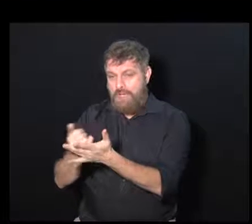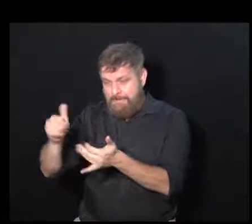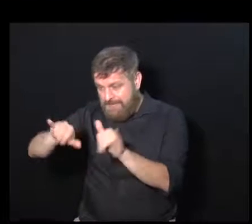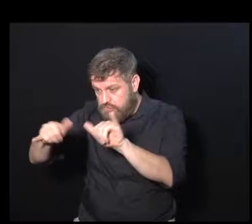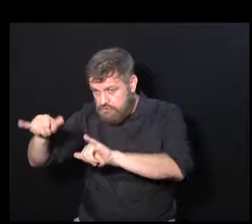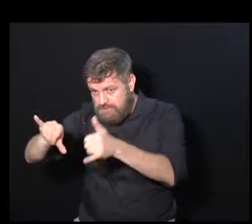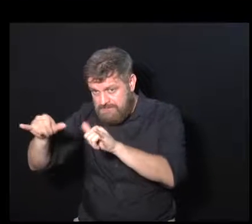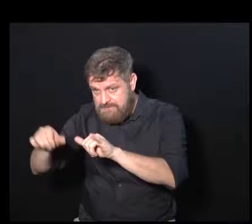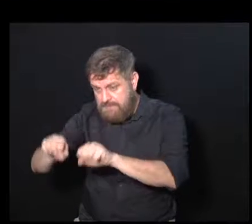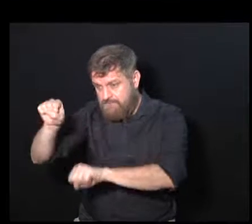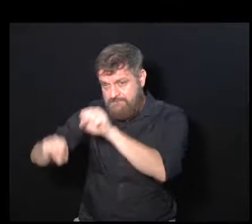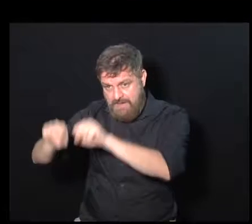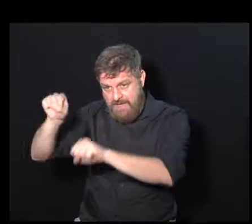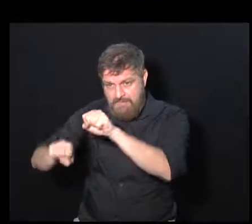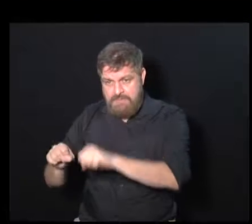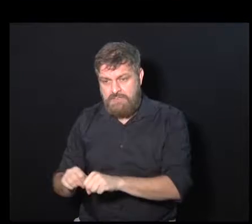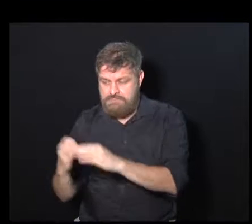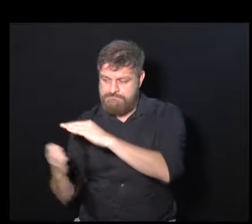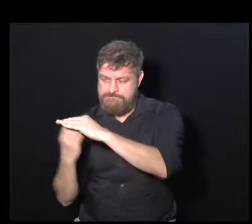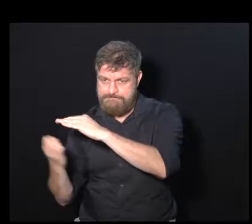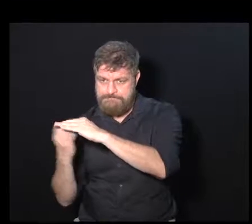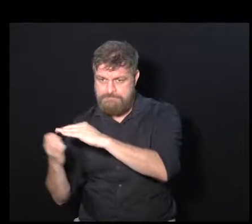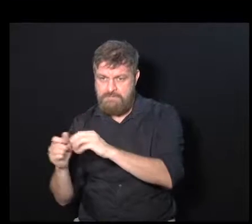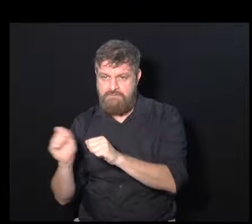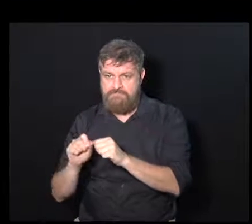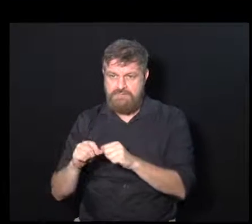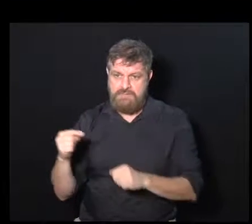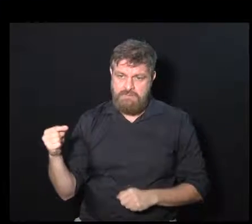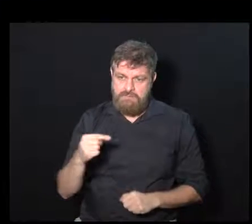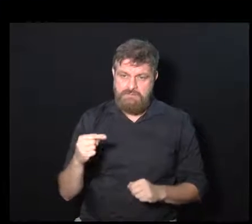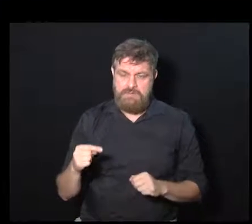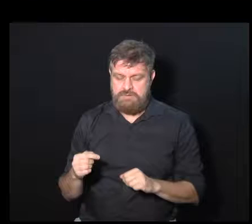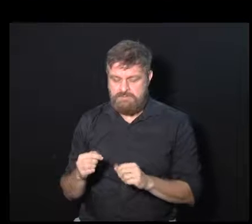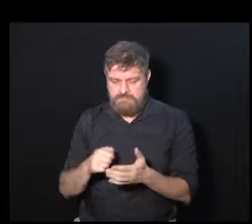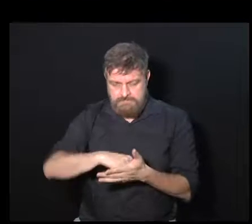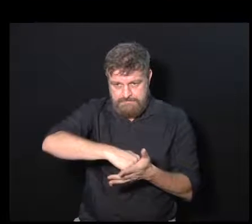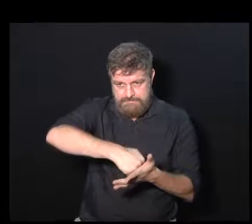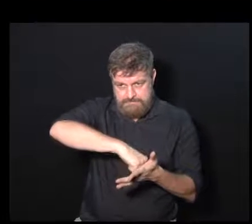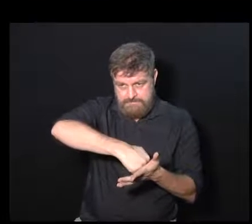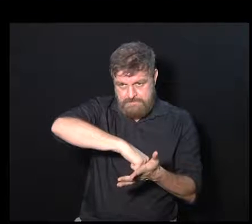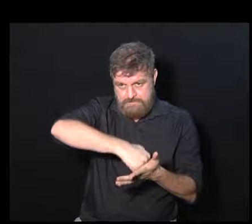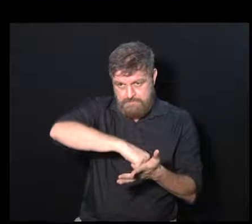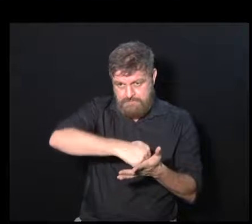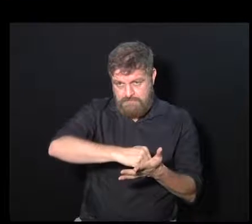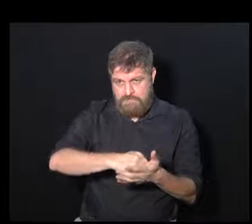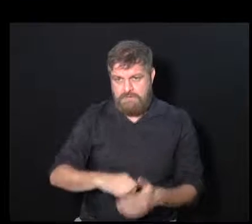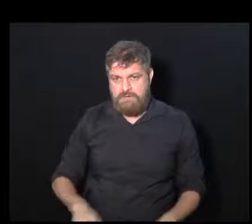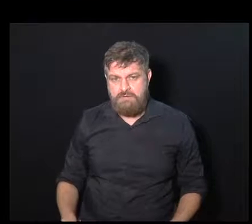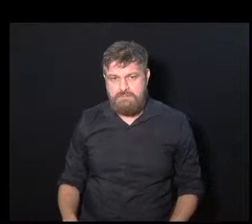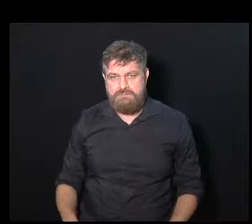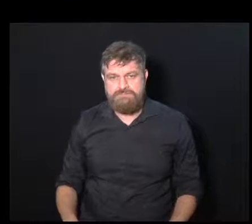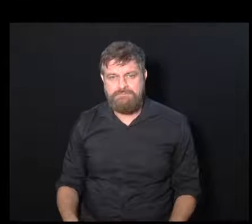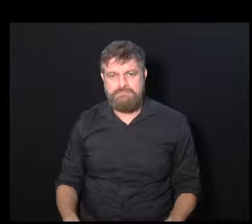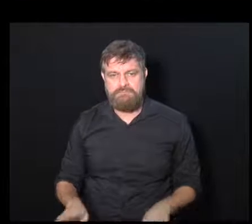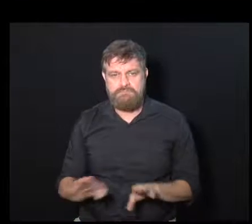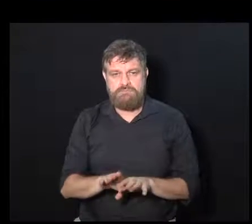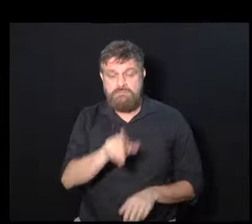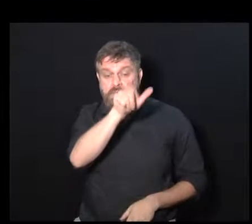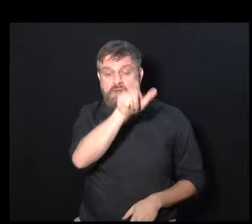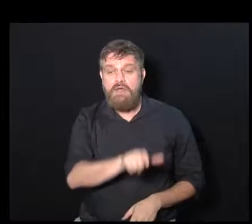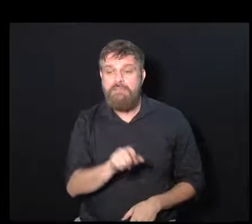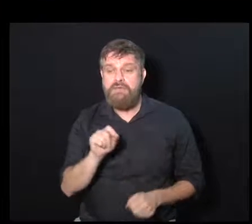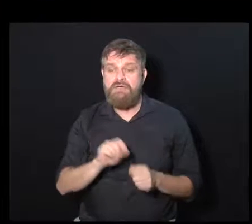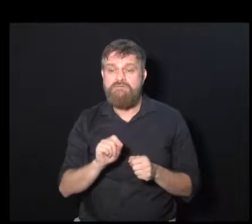industrializado, feito através de uma farmácia de manipulação, que é comprado, e o que é